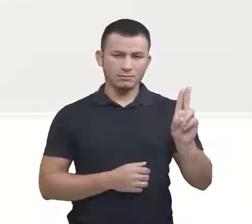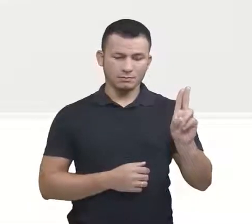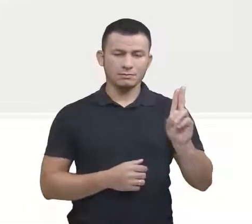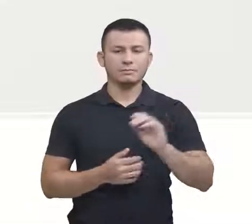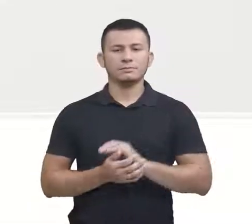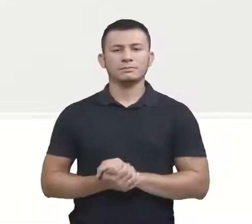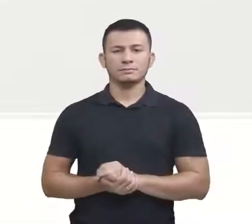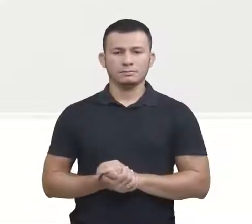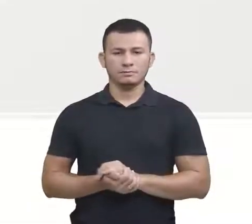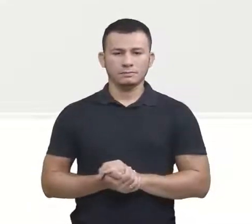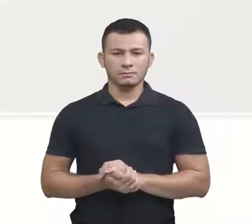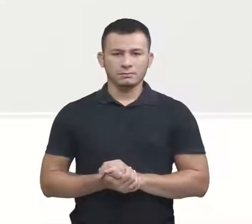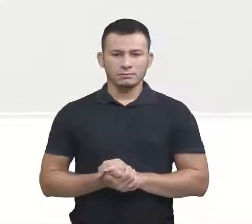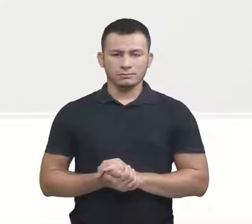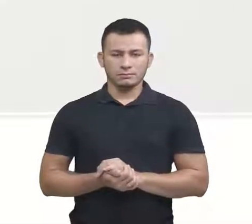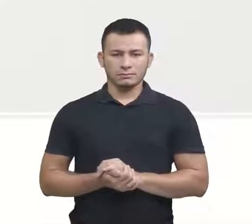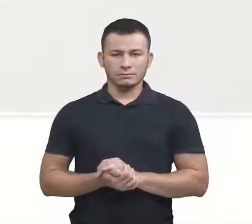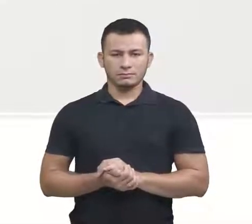unidade